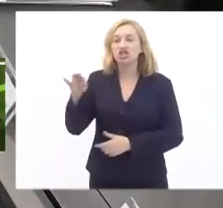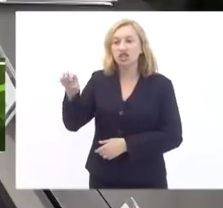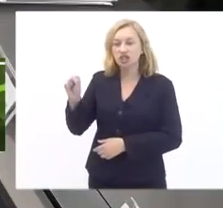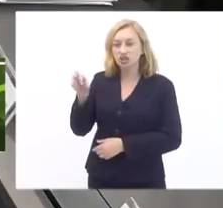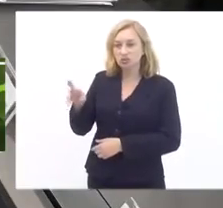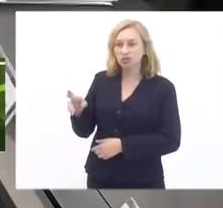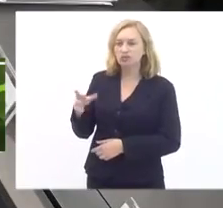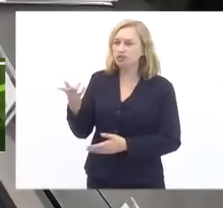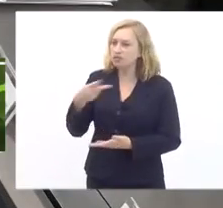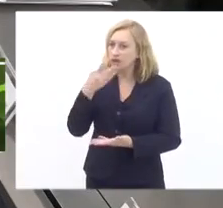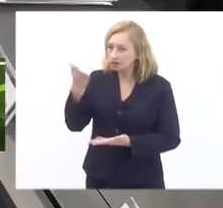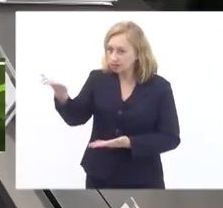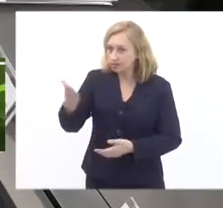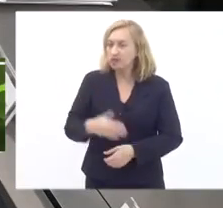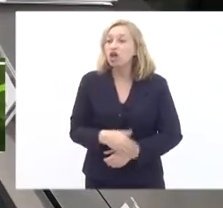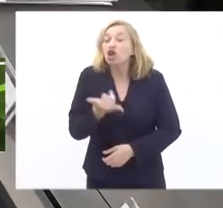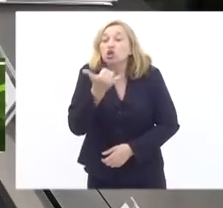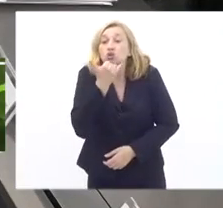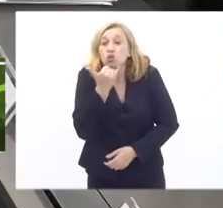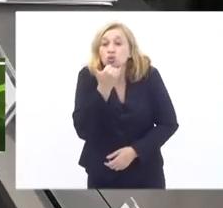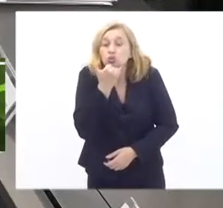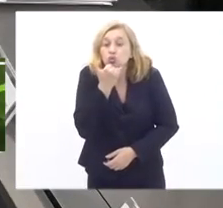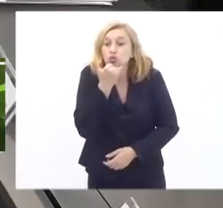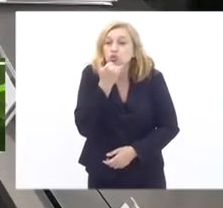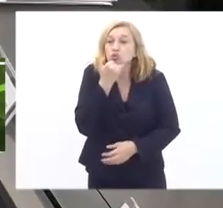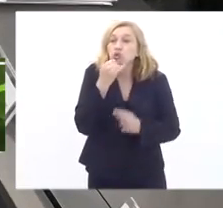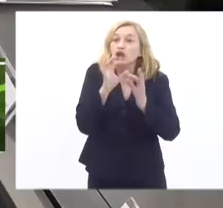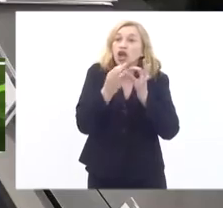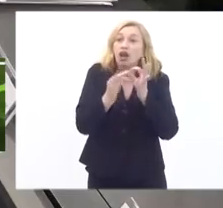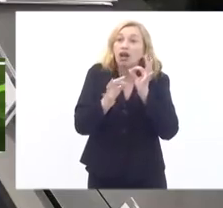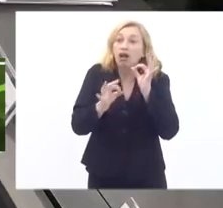responda. Peço desculpas por ter sido